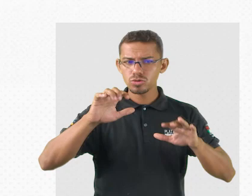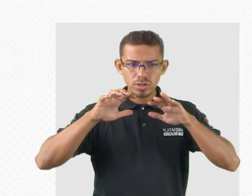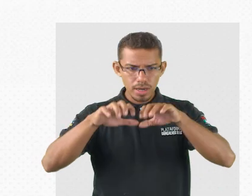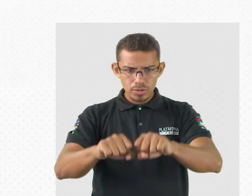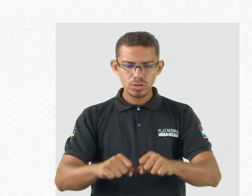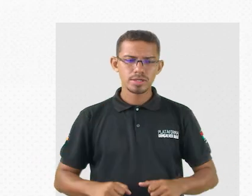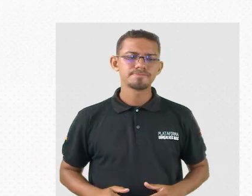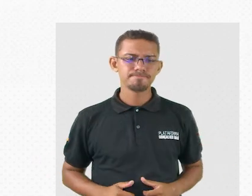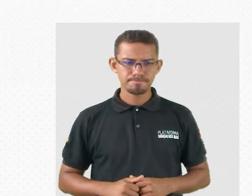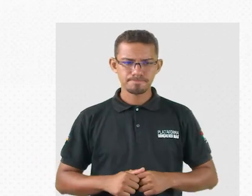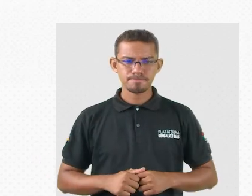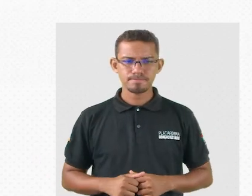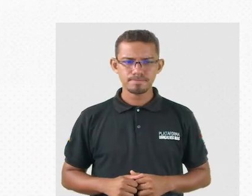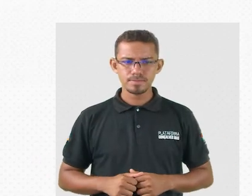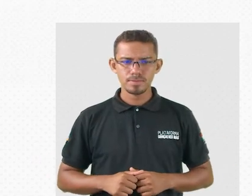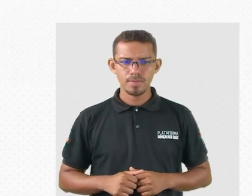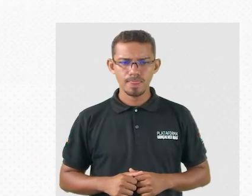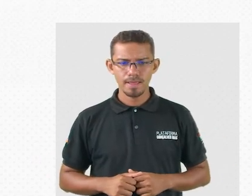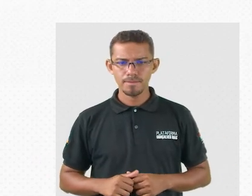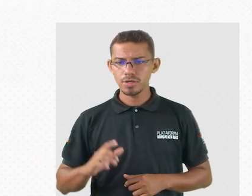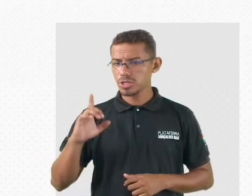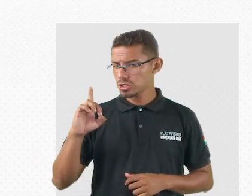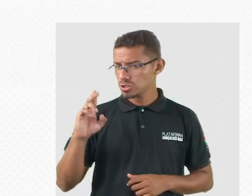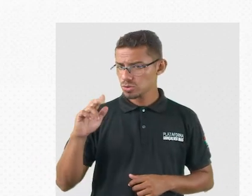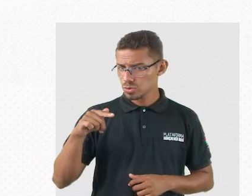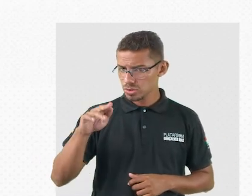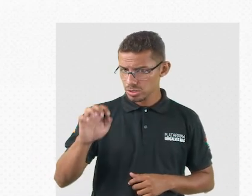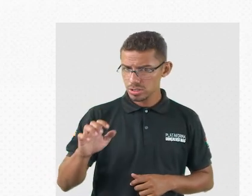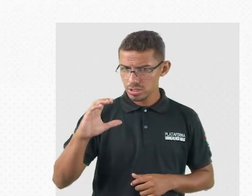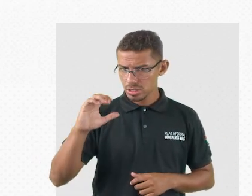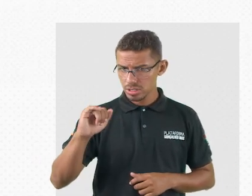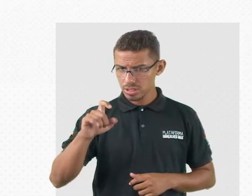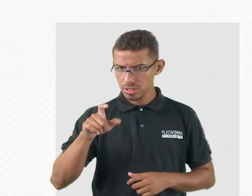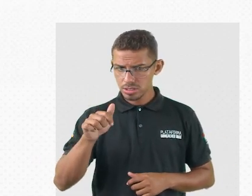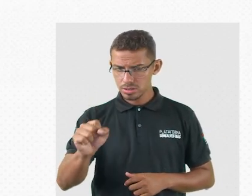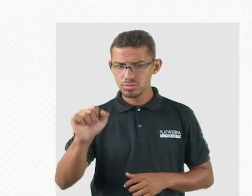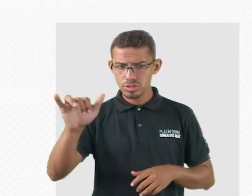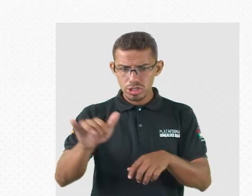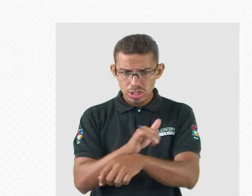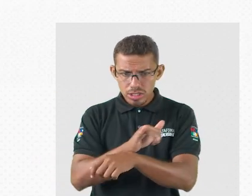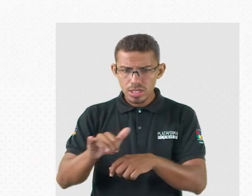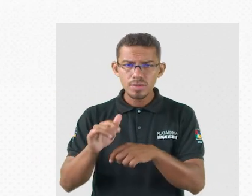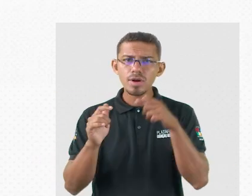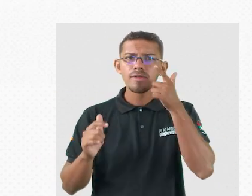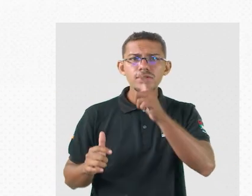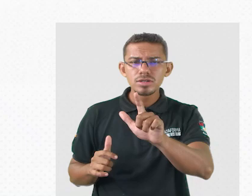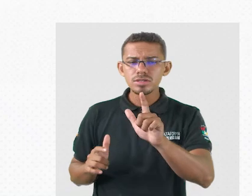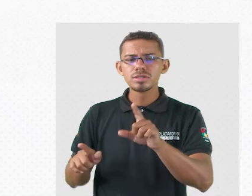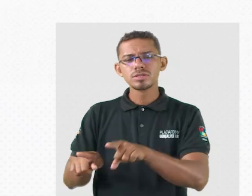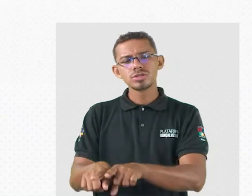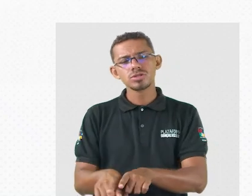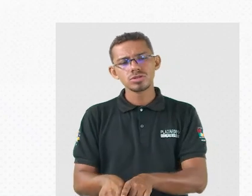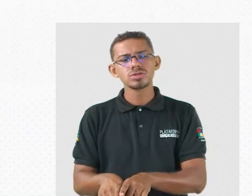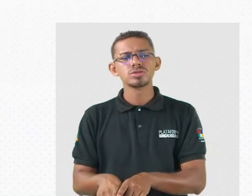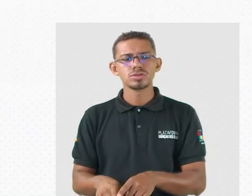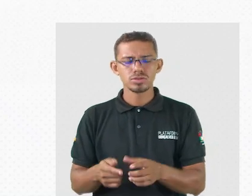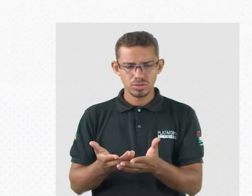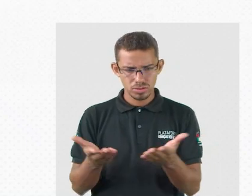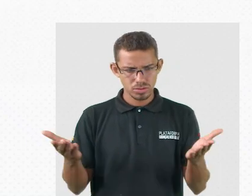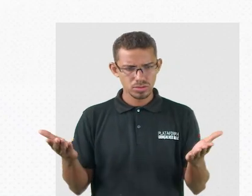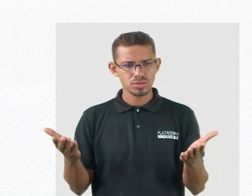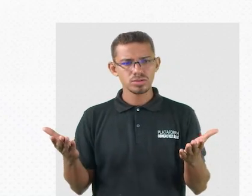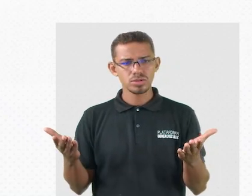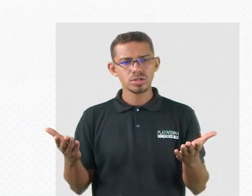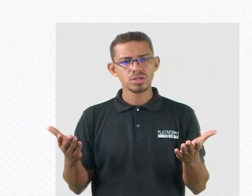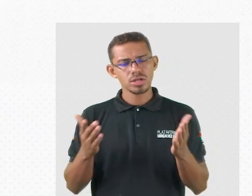né? E Duque de Caxias, então, utiliza uma estratégia para vencê-los, né, e consegue vencê-los,